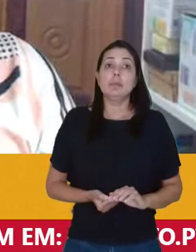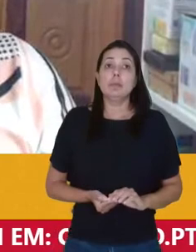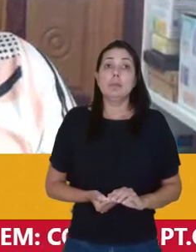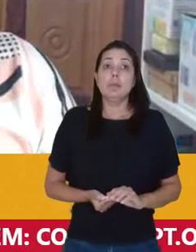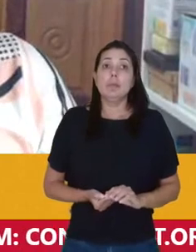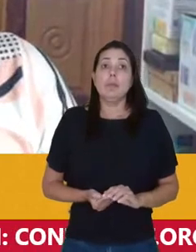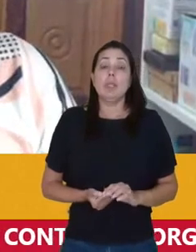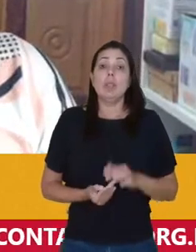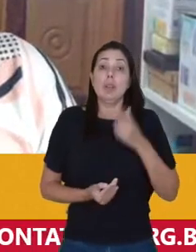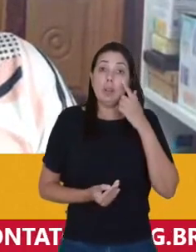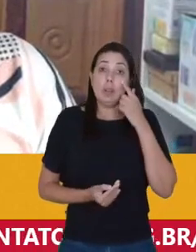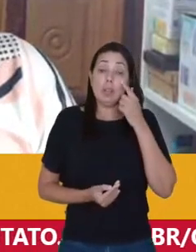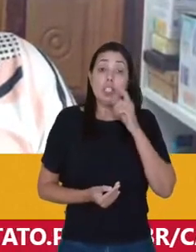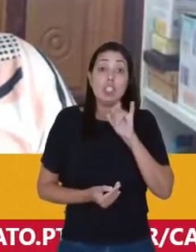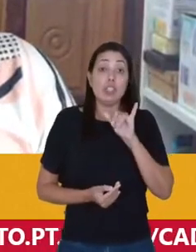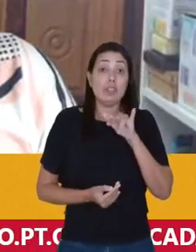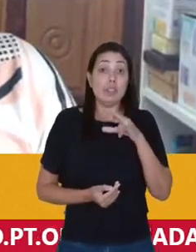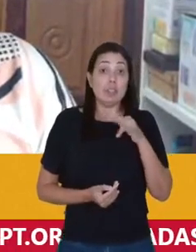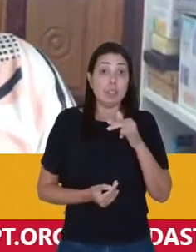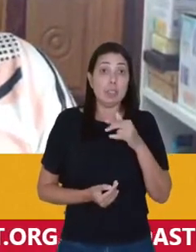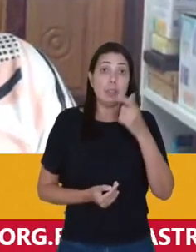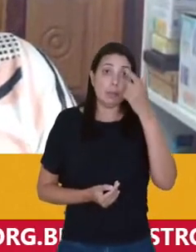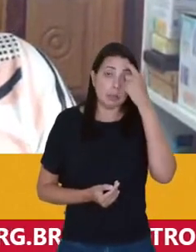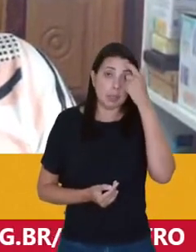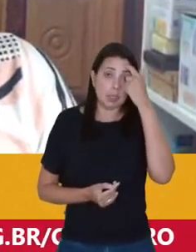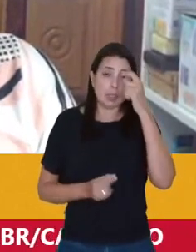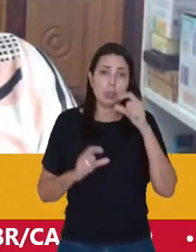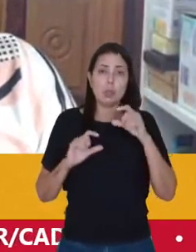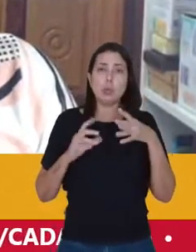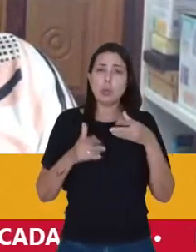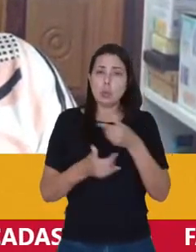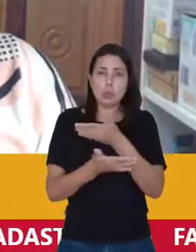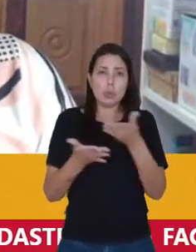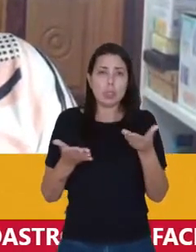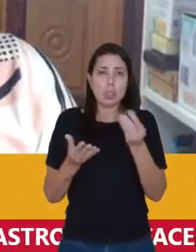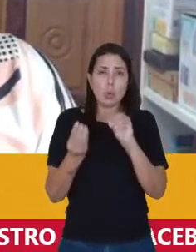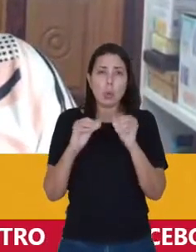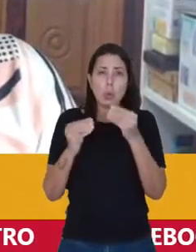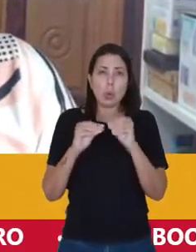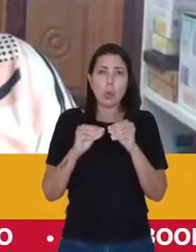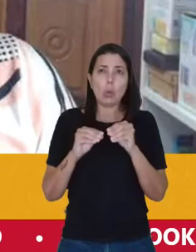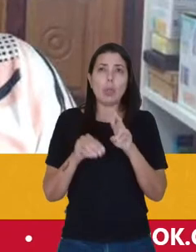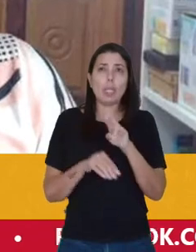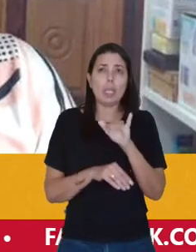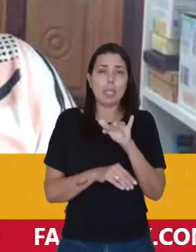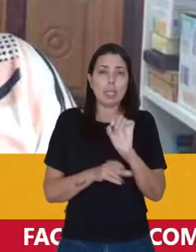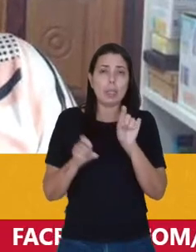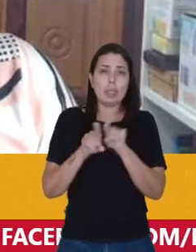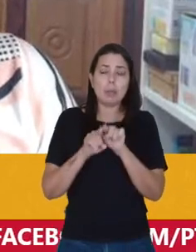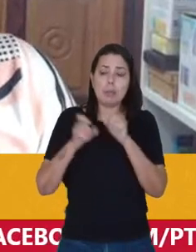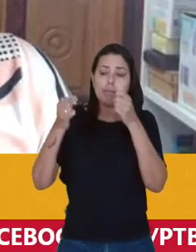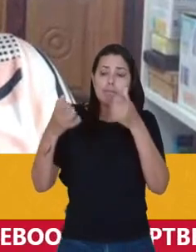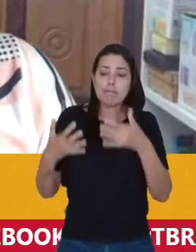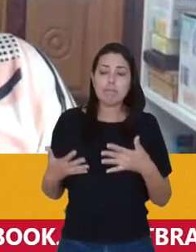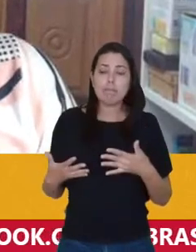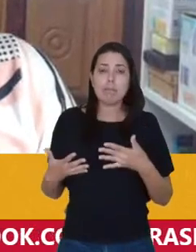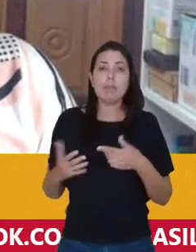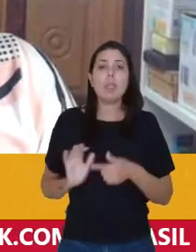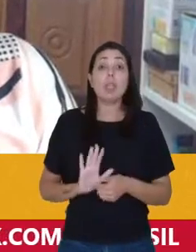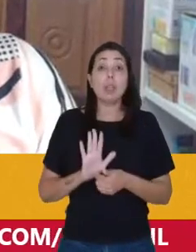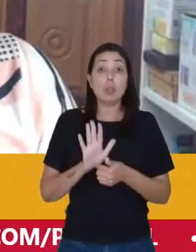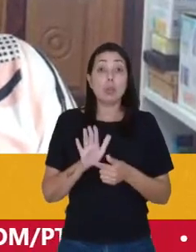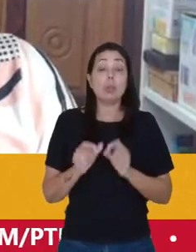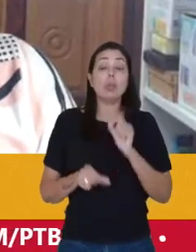Olha, Givânia, eu penso que tudo que você está colocando, que o Renato está colocando também, nos ajuda